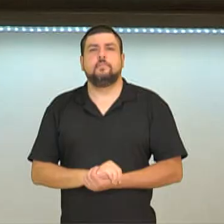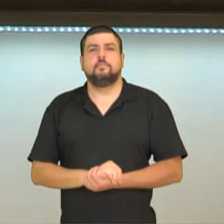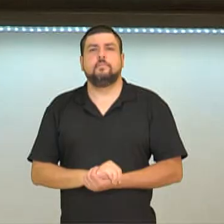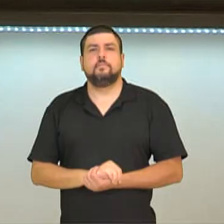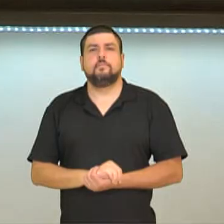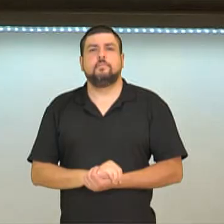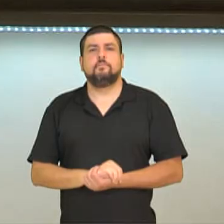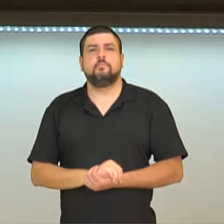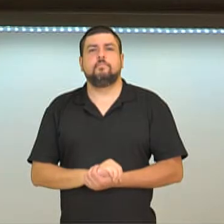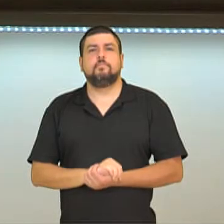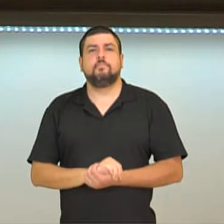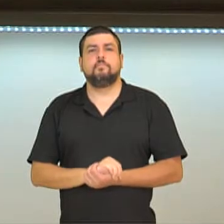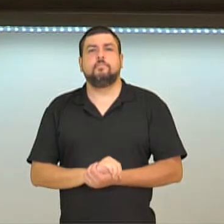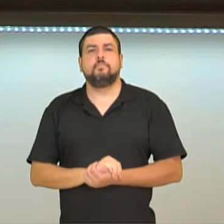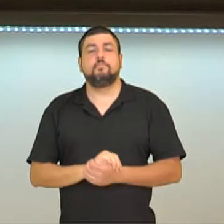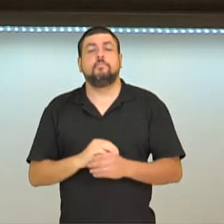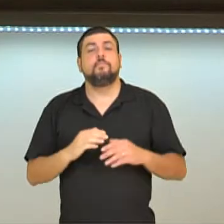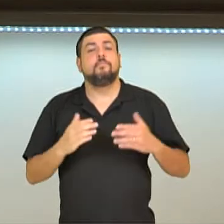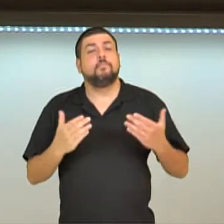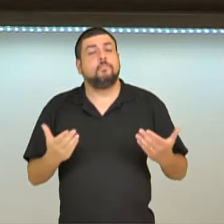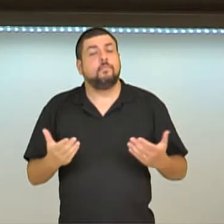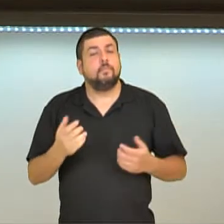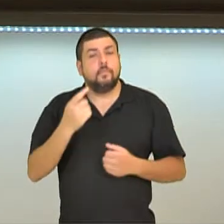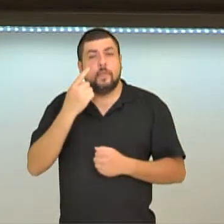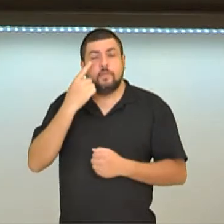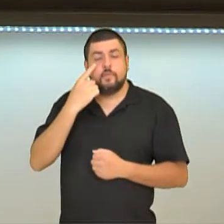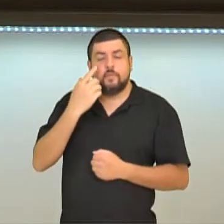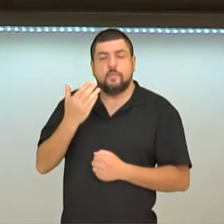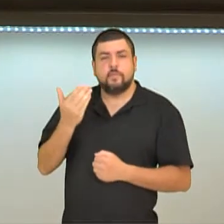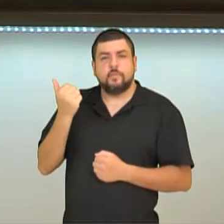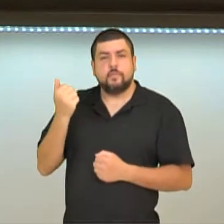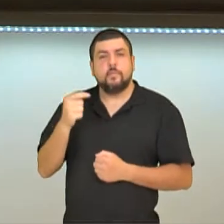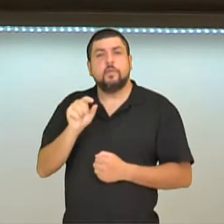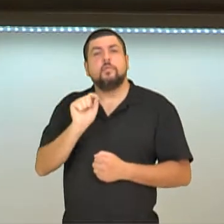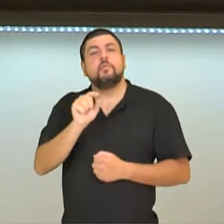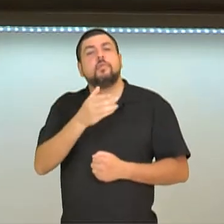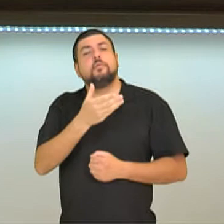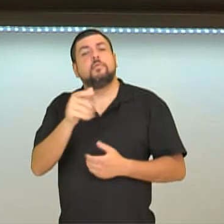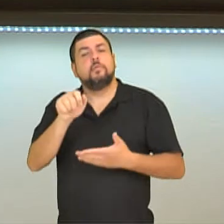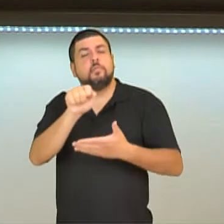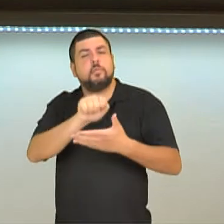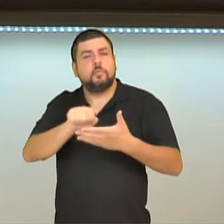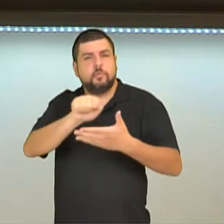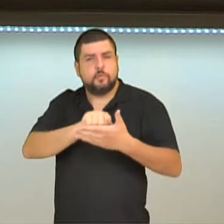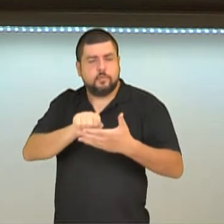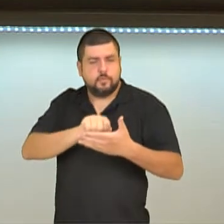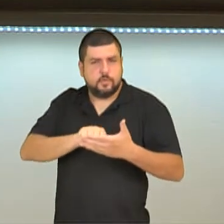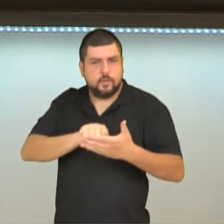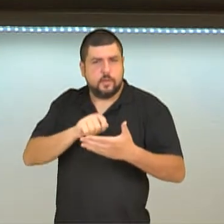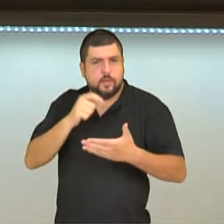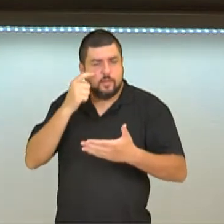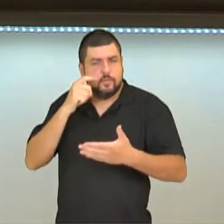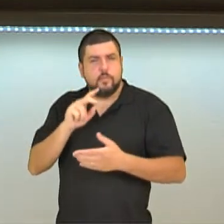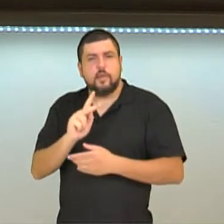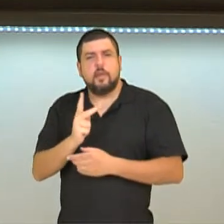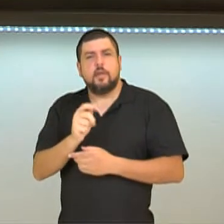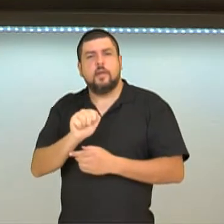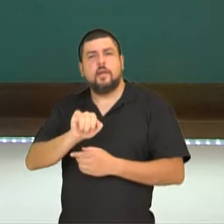E aí, chicos e chicas, vamos ver? O que vocês escreveram aí sobre haikai? Vamos a ver